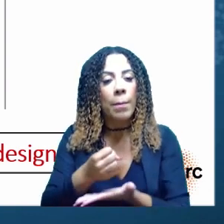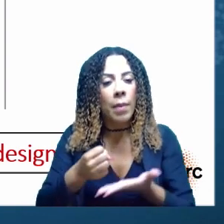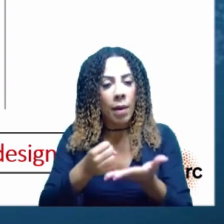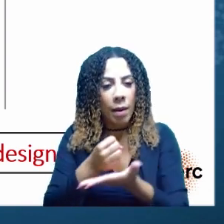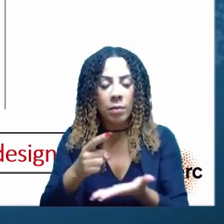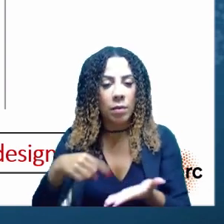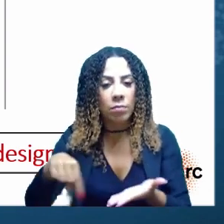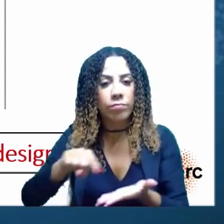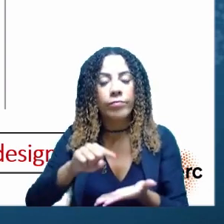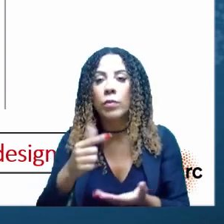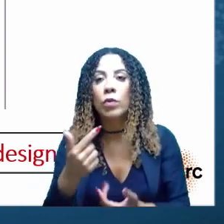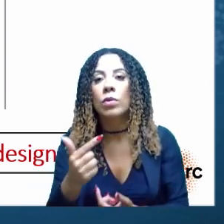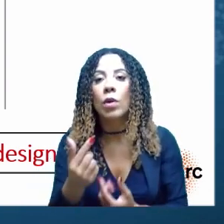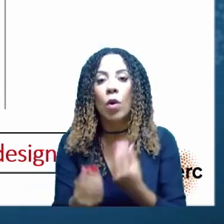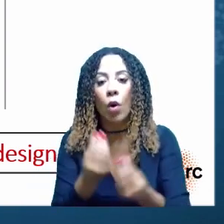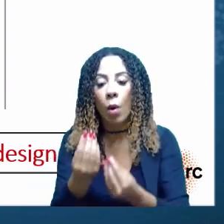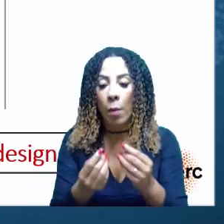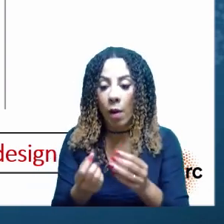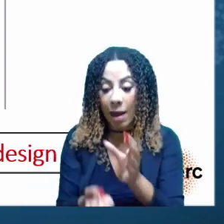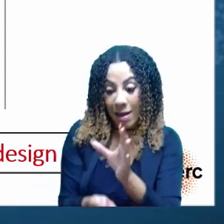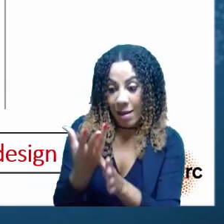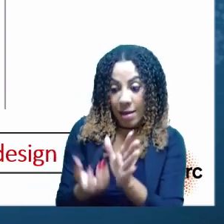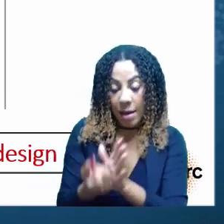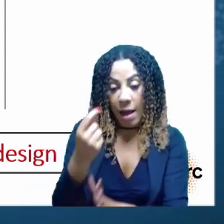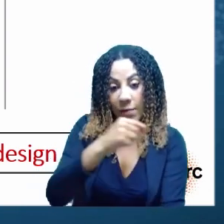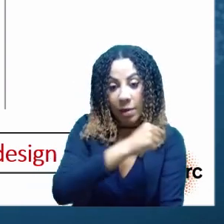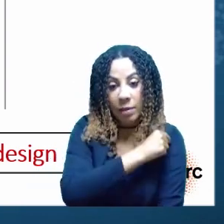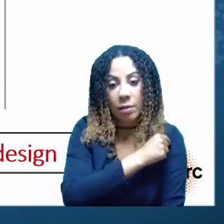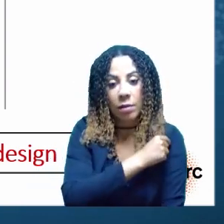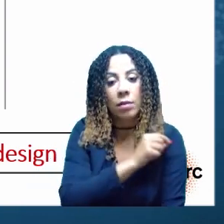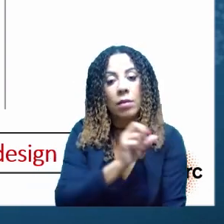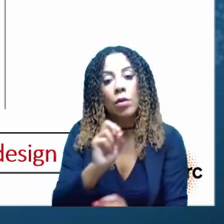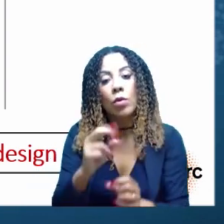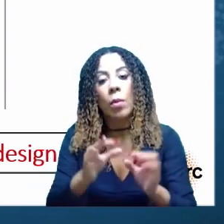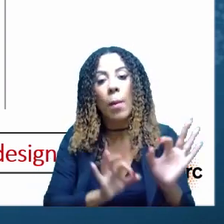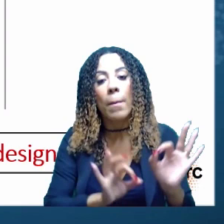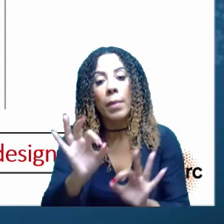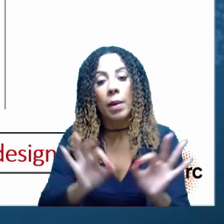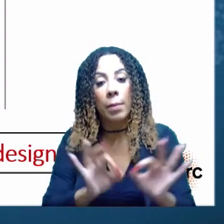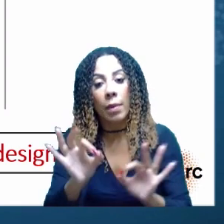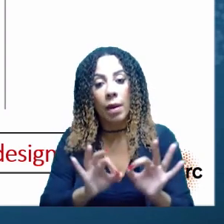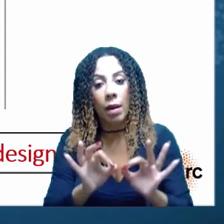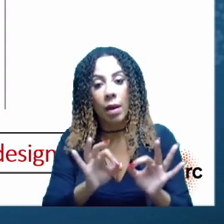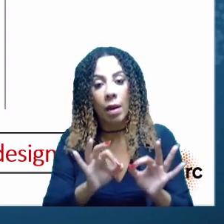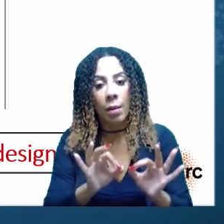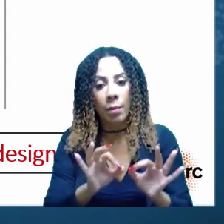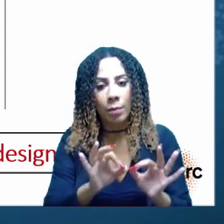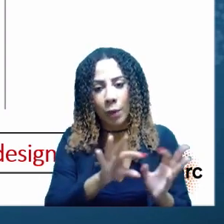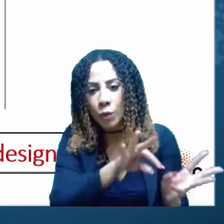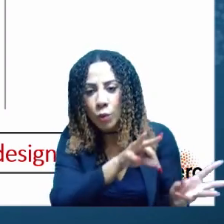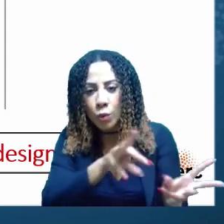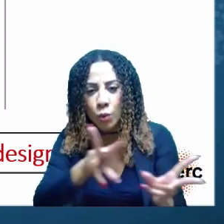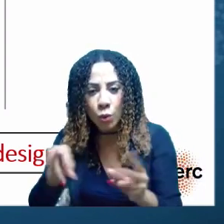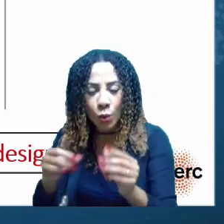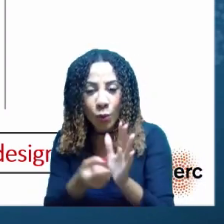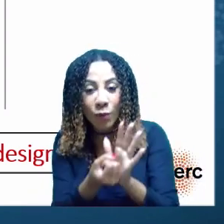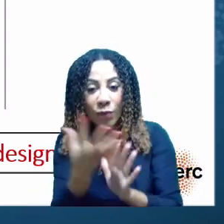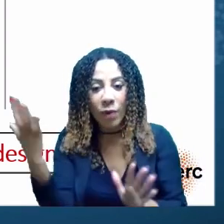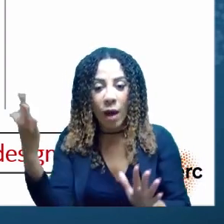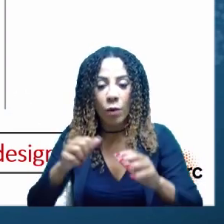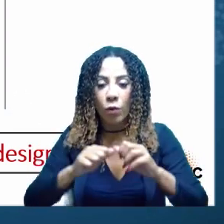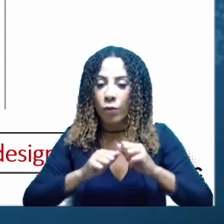produzir vacinas ou preparar tudo para centenas de vírus. Existe um modelo